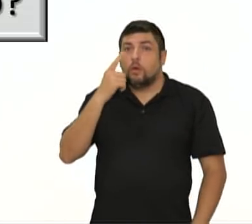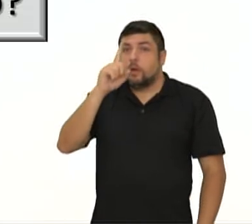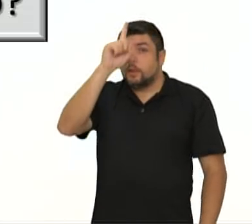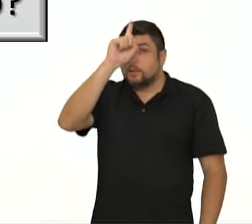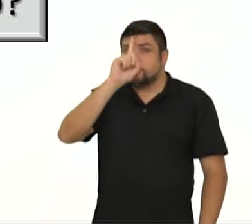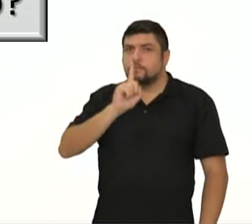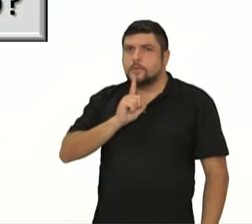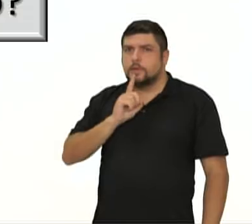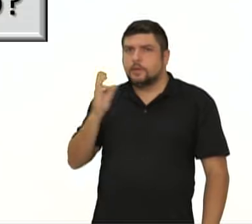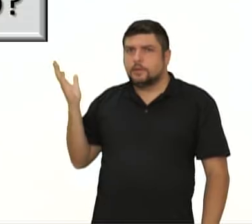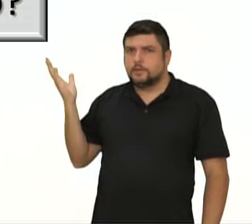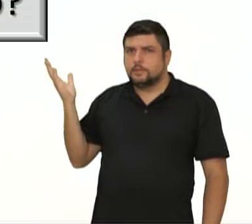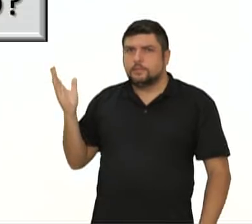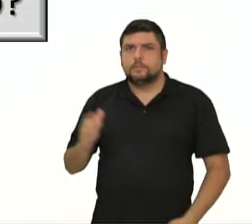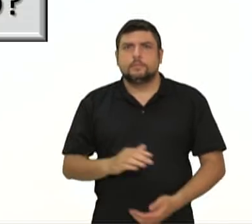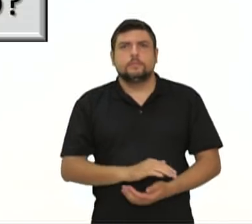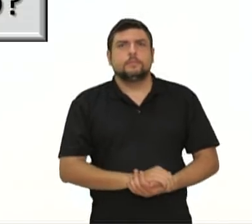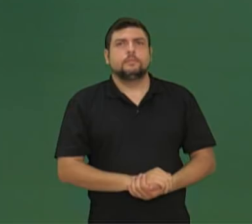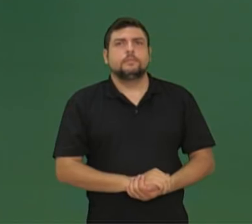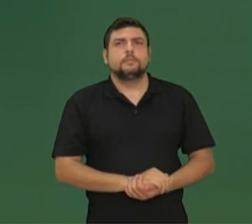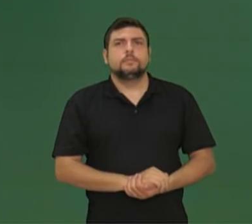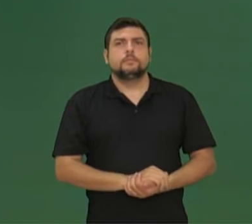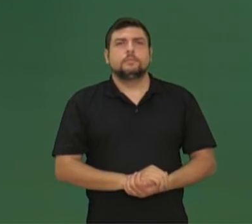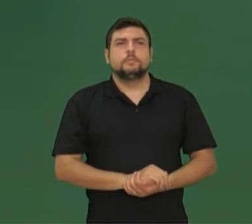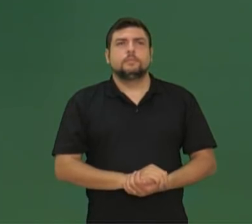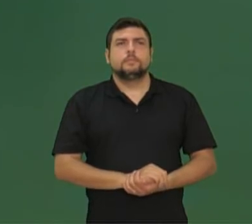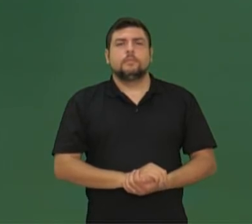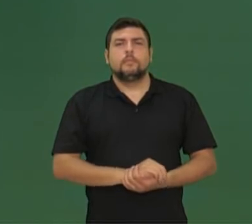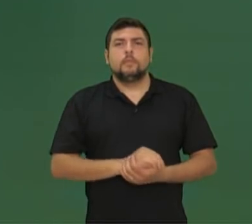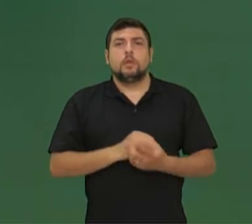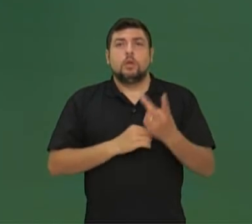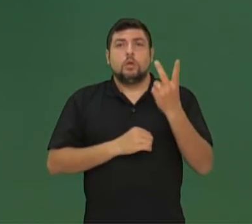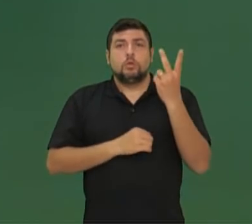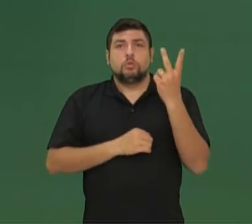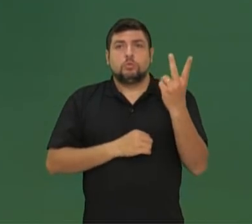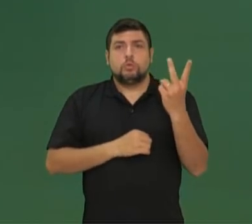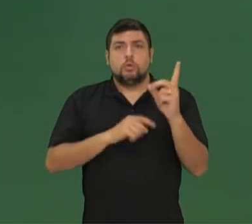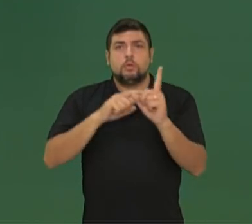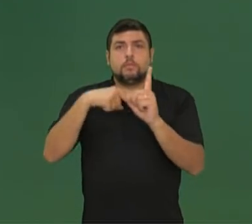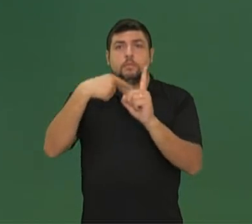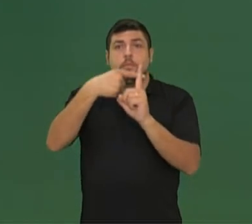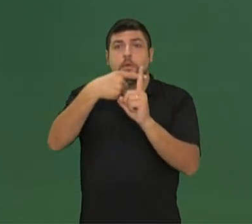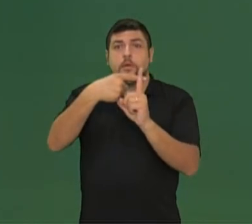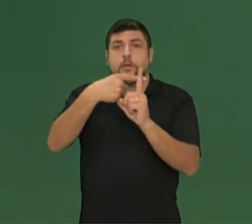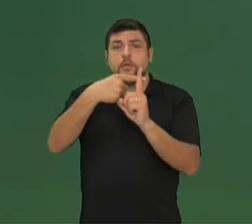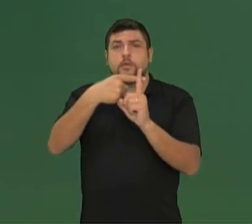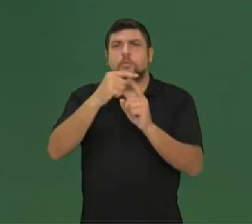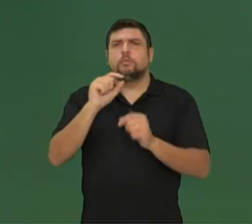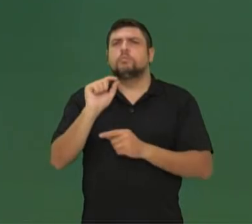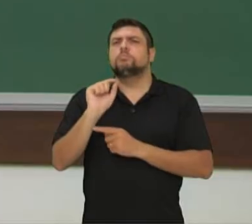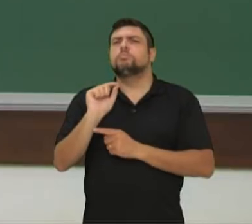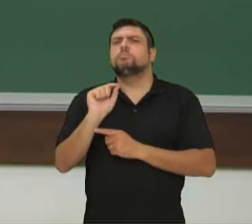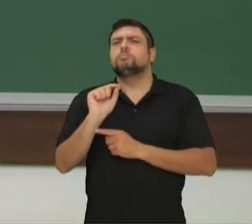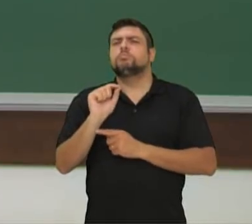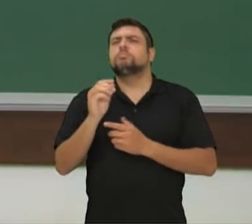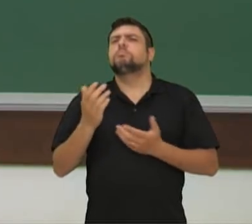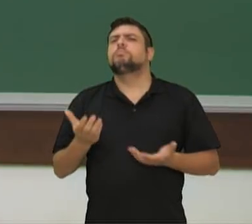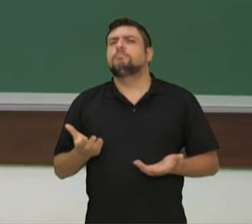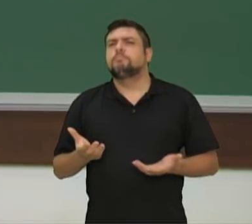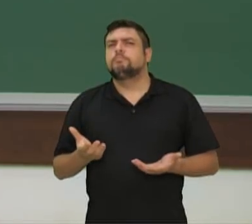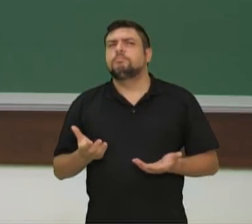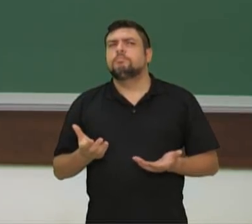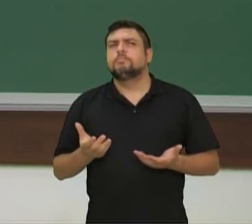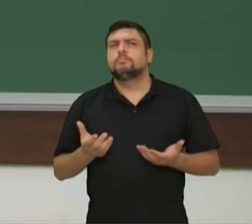vocês. O 2 mais. O que será que é esse 2 mais? Olha uma outra possibilidade de